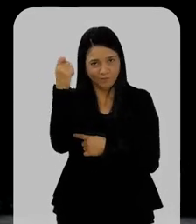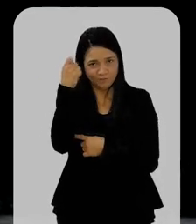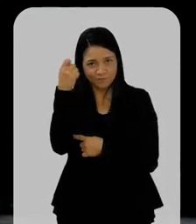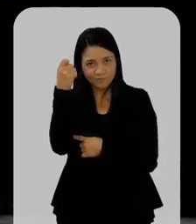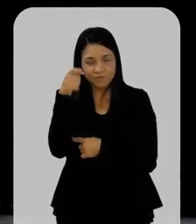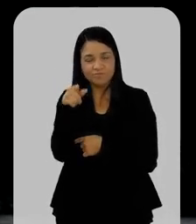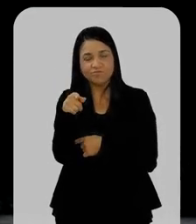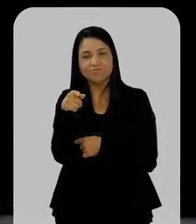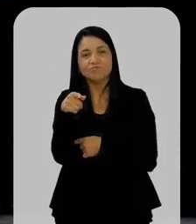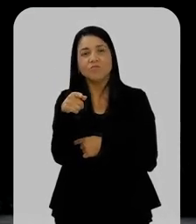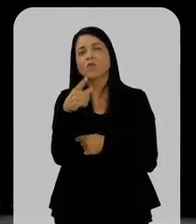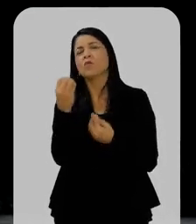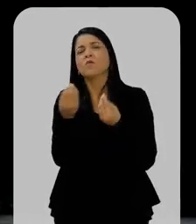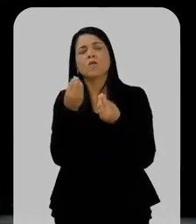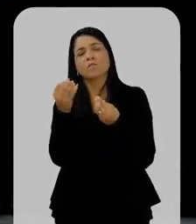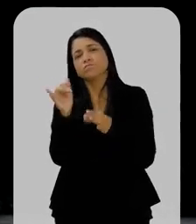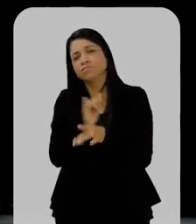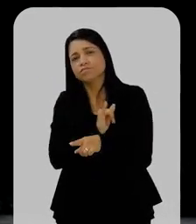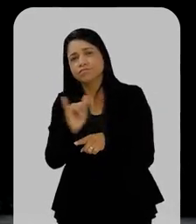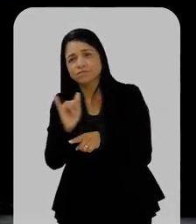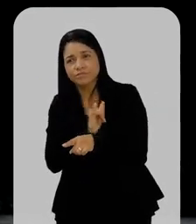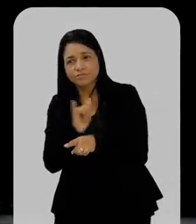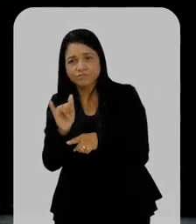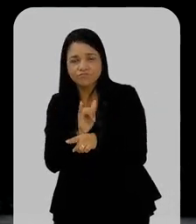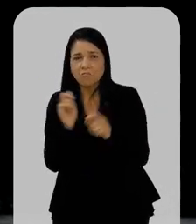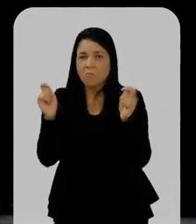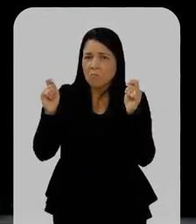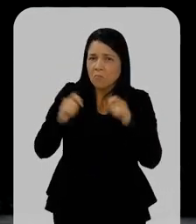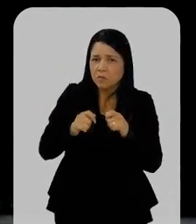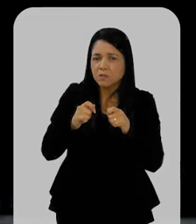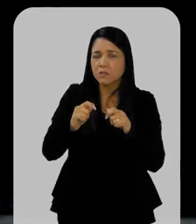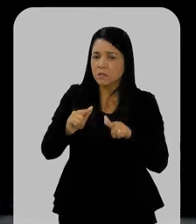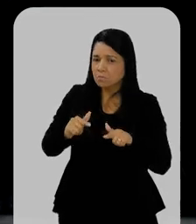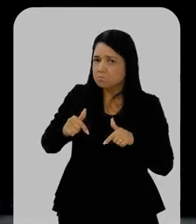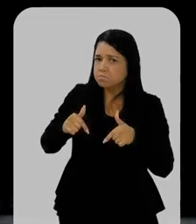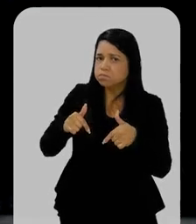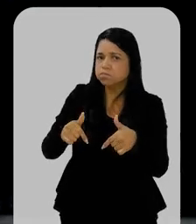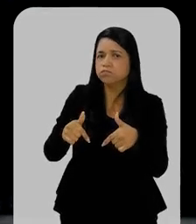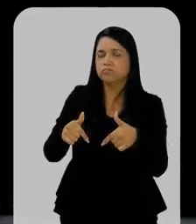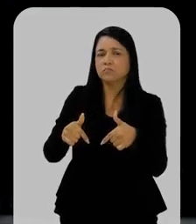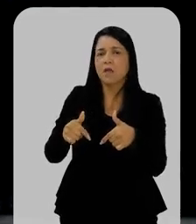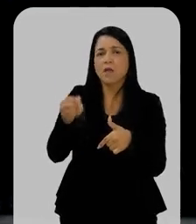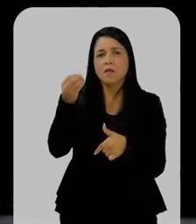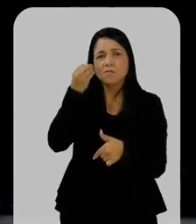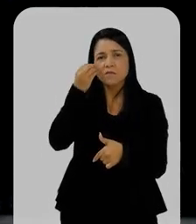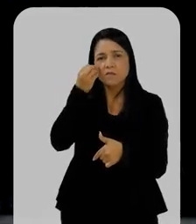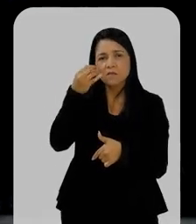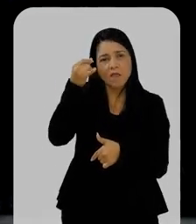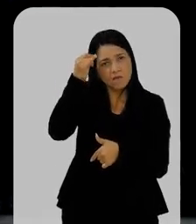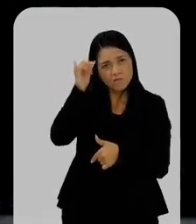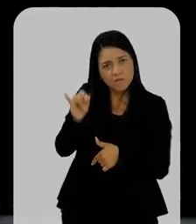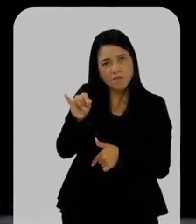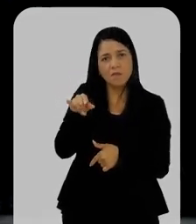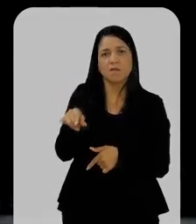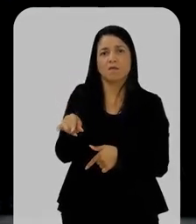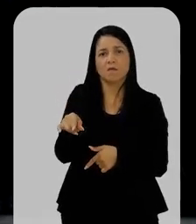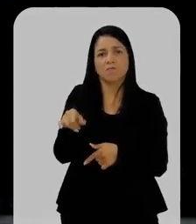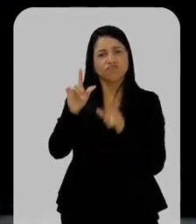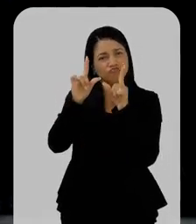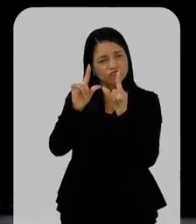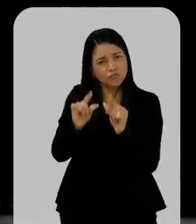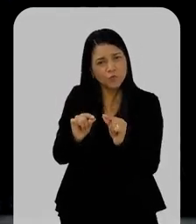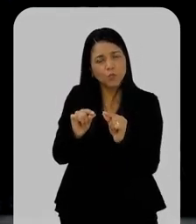sobre quais as medidas que poderiam ter sido adotadas para tentar evitar um